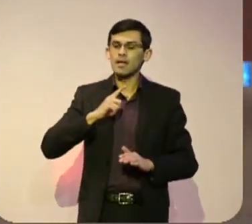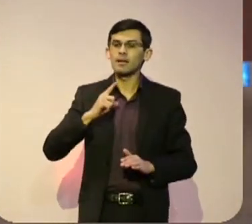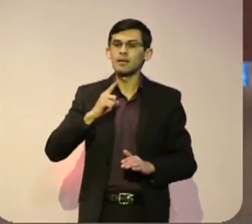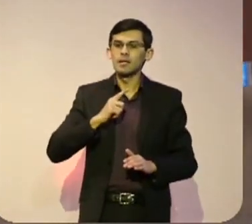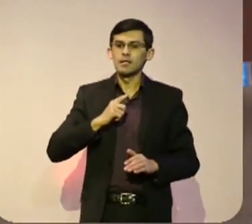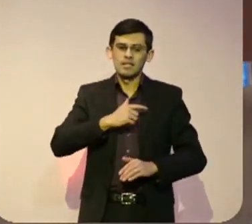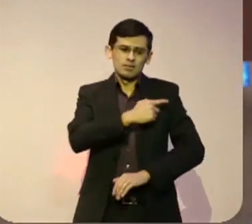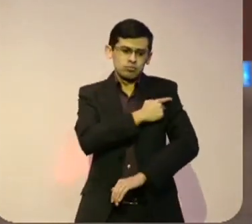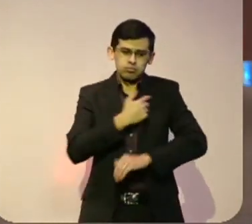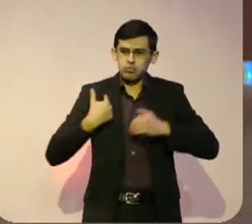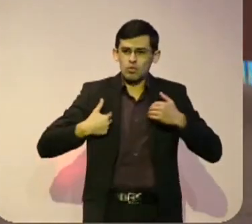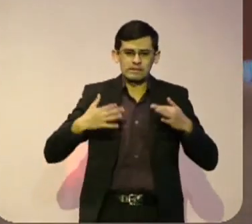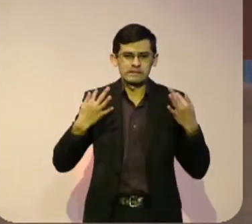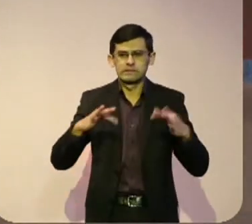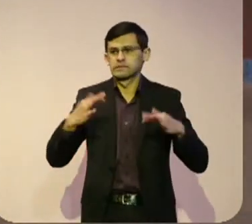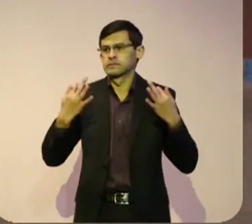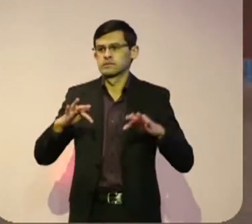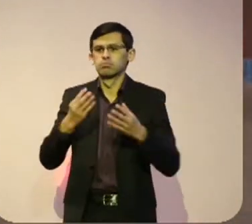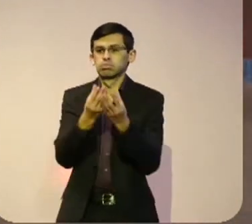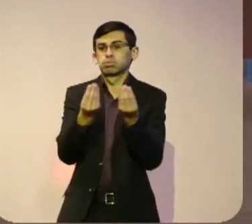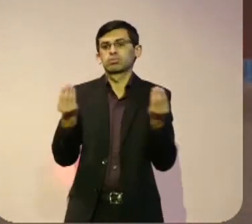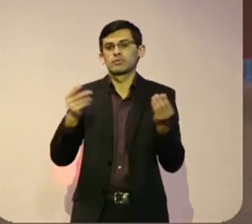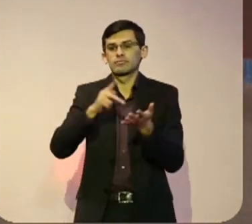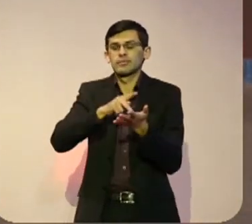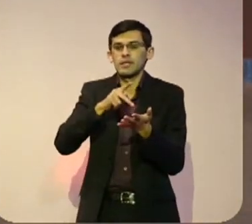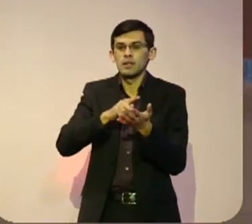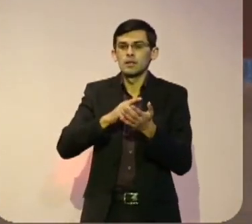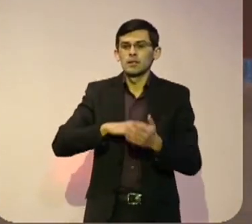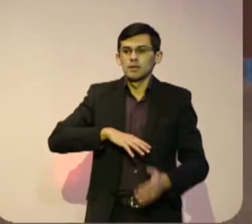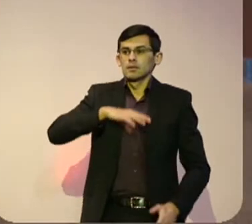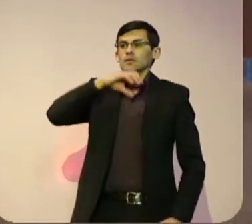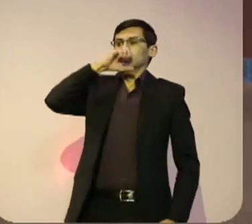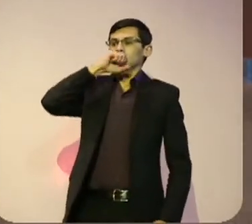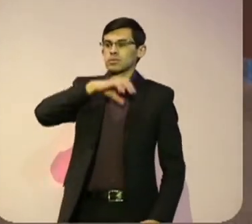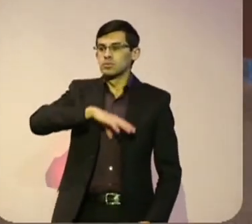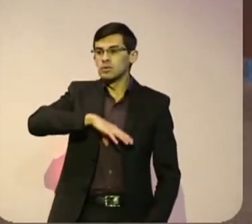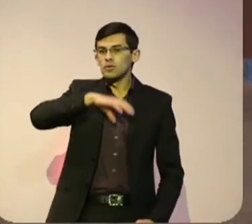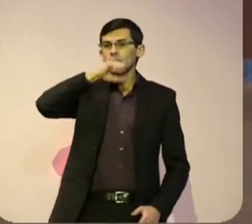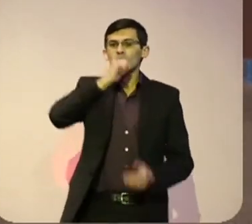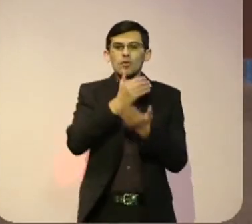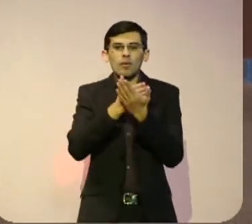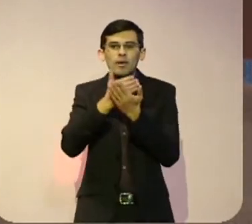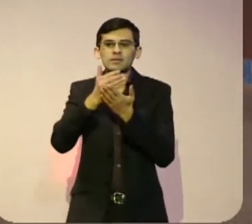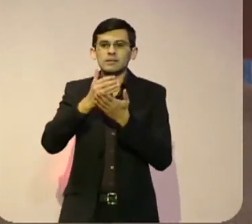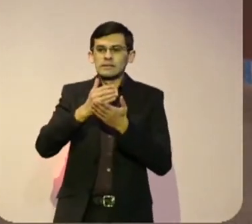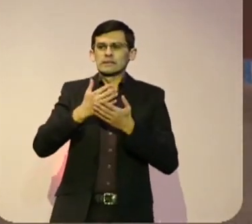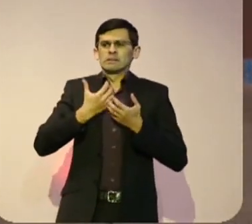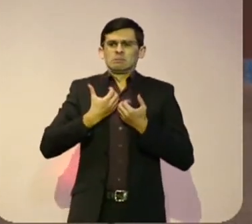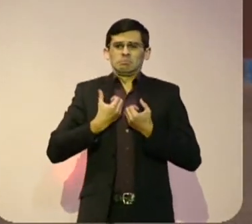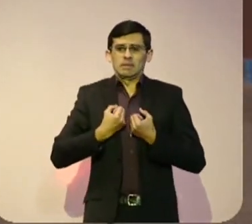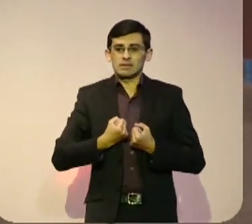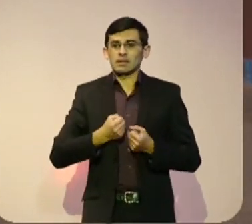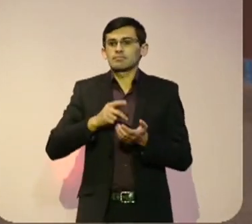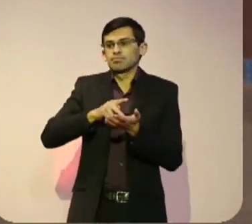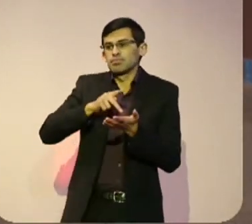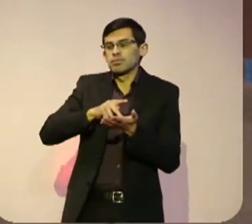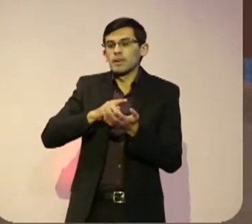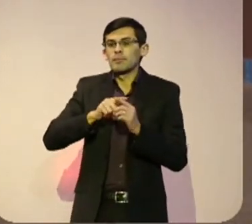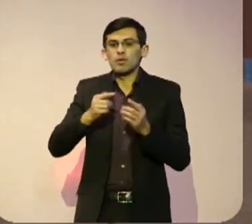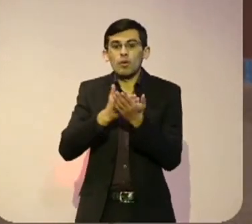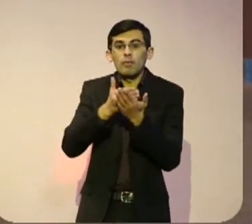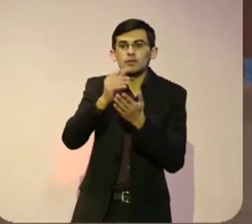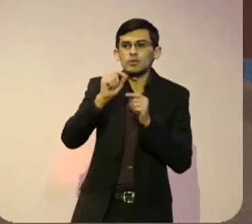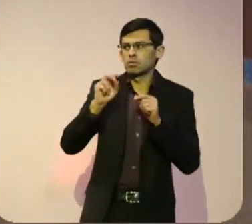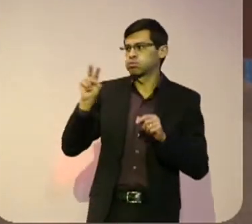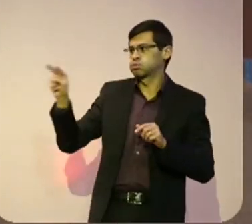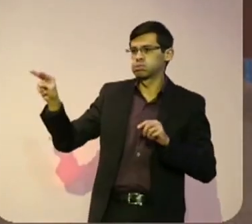Os nossos músculos começam a doer. A respiração começa a ficar um pouco mais ofegante. E a gente